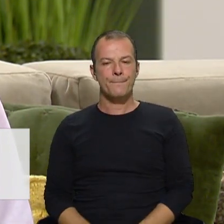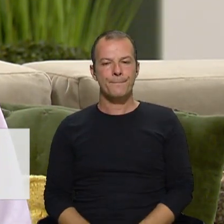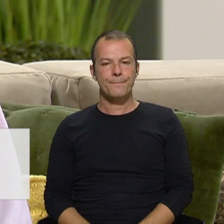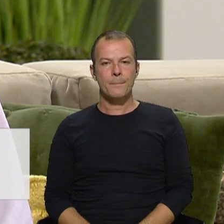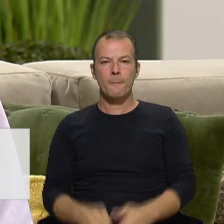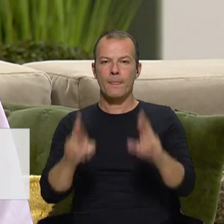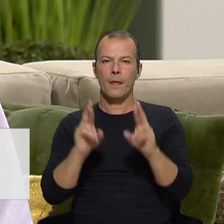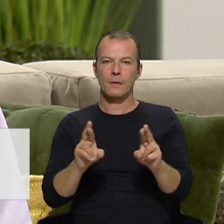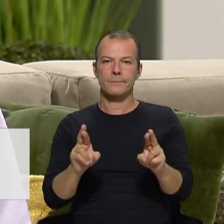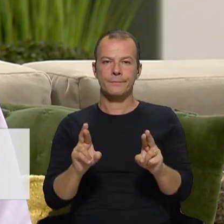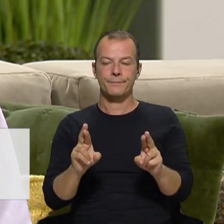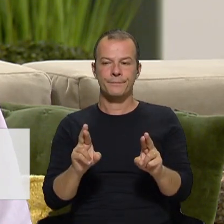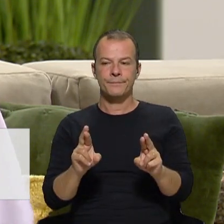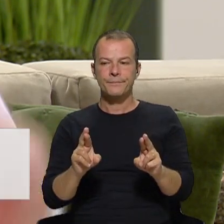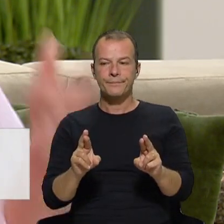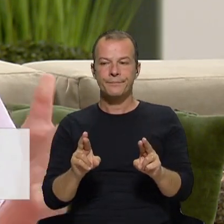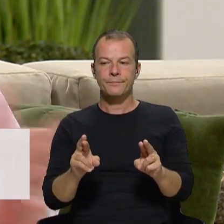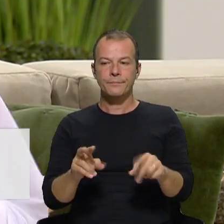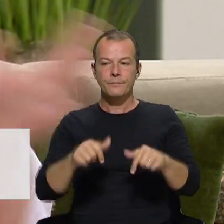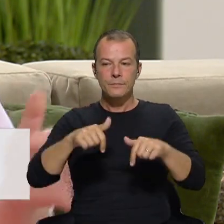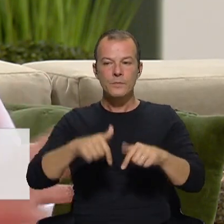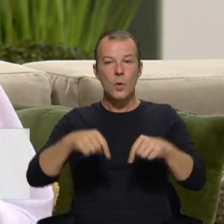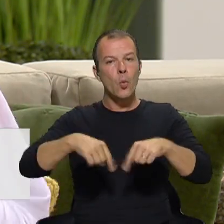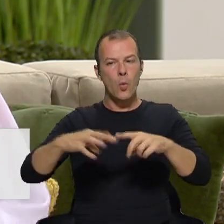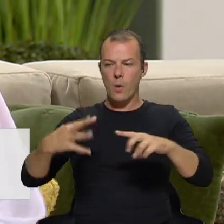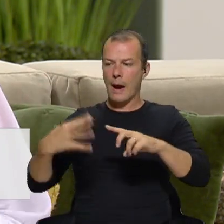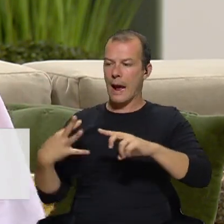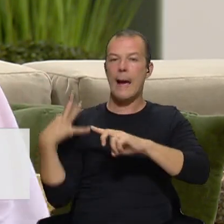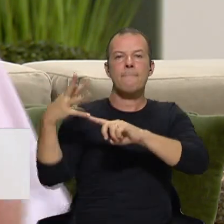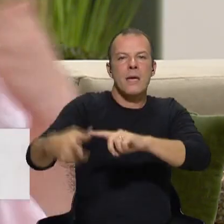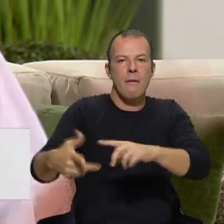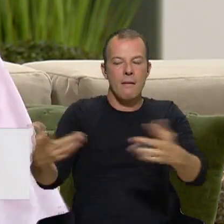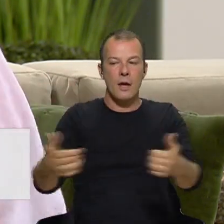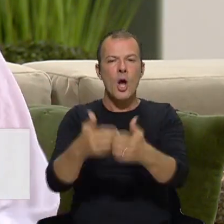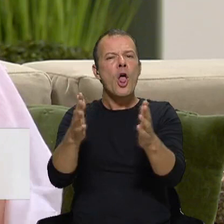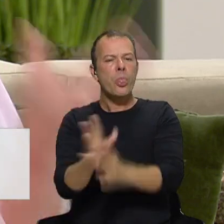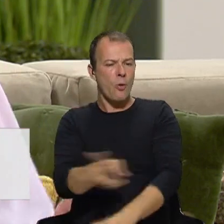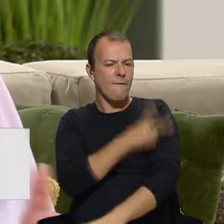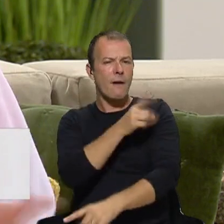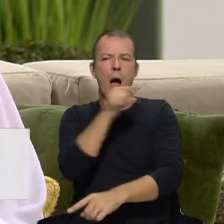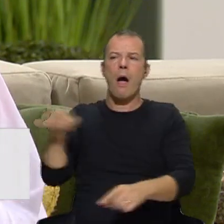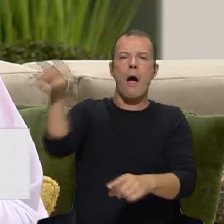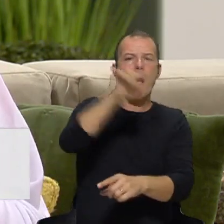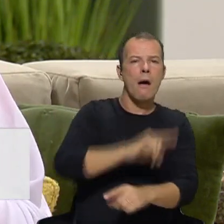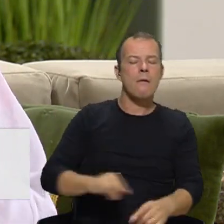e espero... de hoje à amanhã que todas as faculdades,